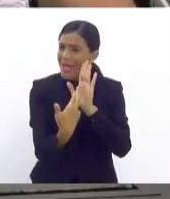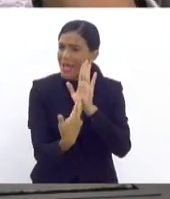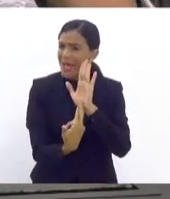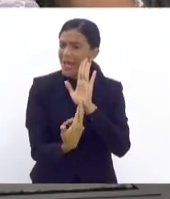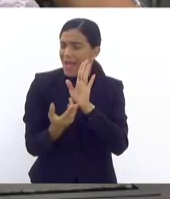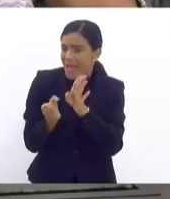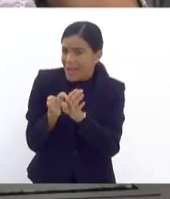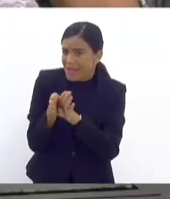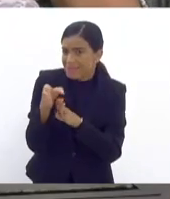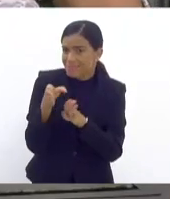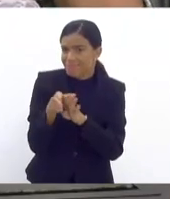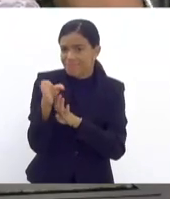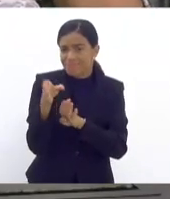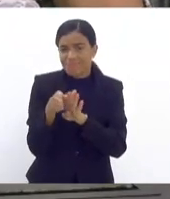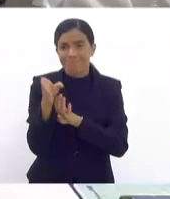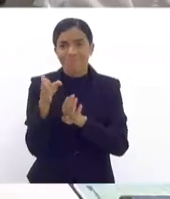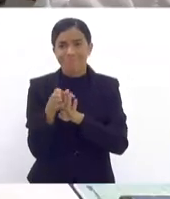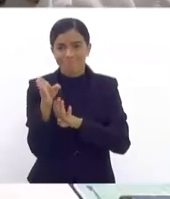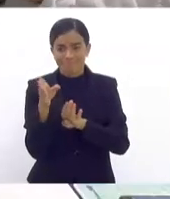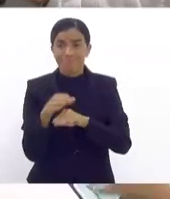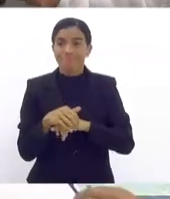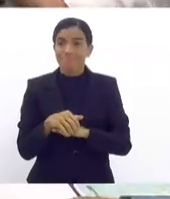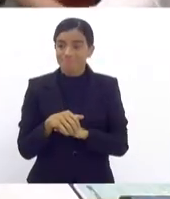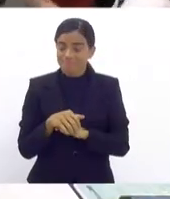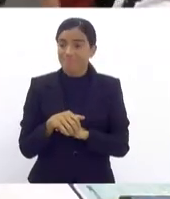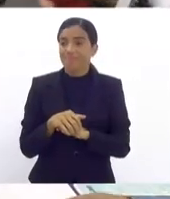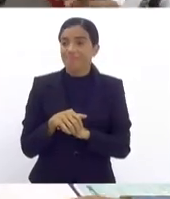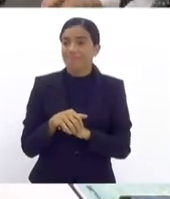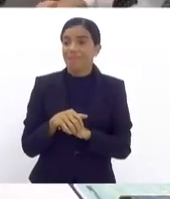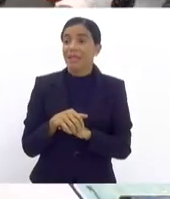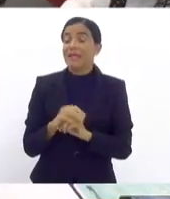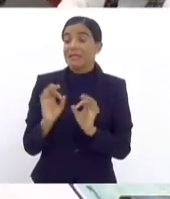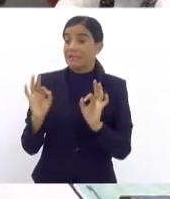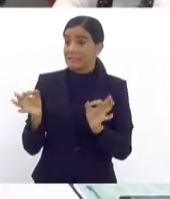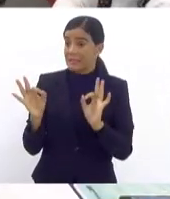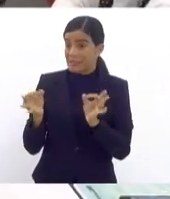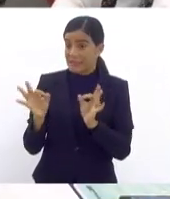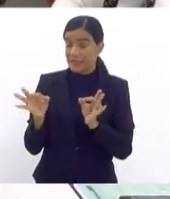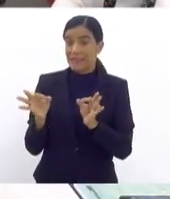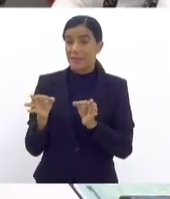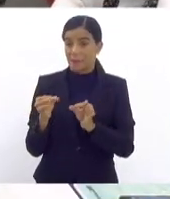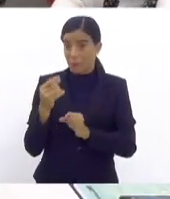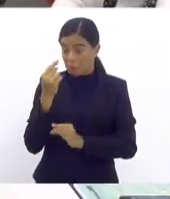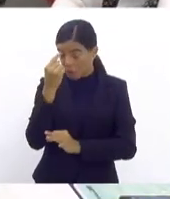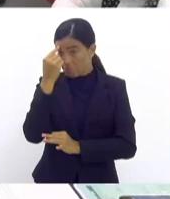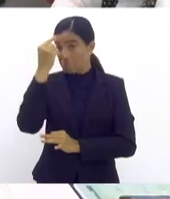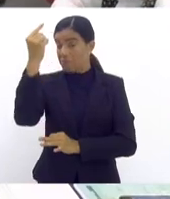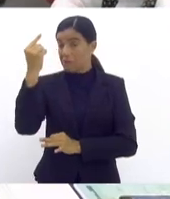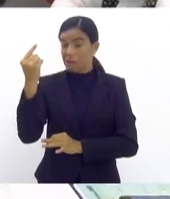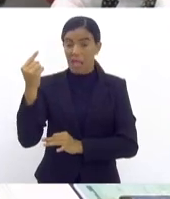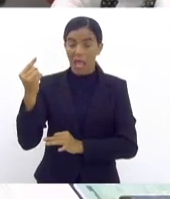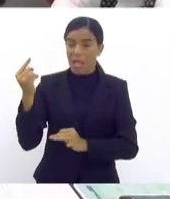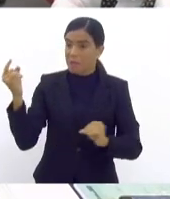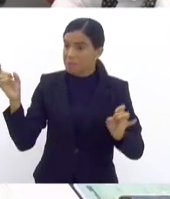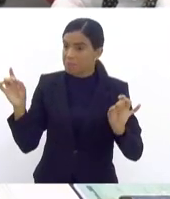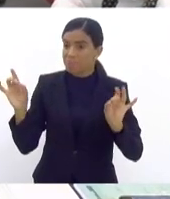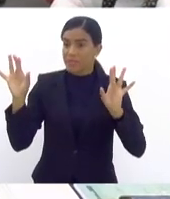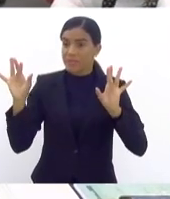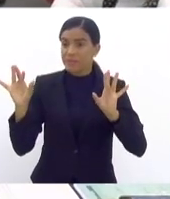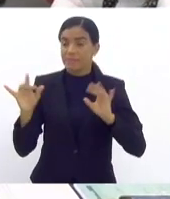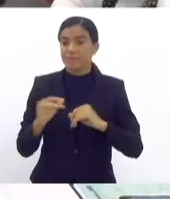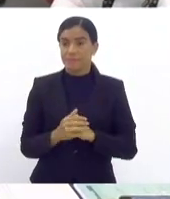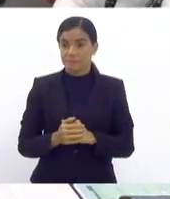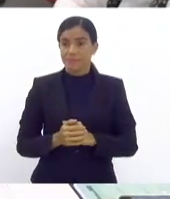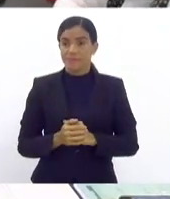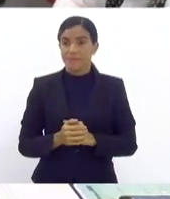deputado pesos e medidas se que me vale permite, igual para todos como, os deputados. Até como propositor da ideia inédita na Assembleia de se estabelecer um critério de